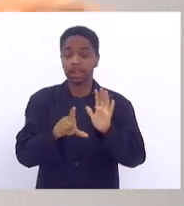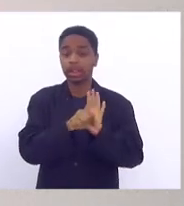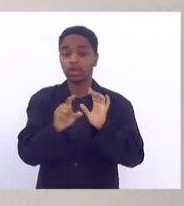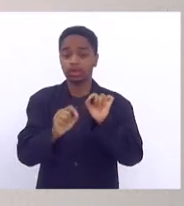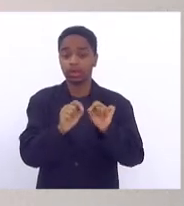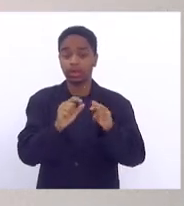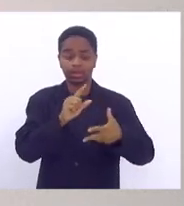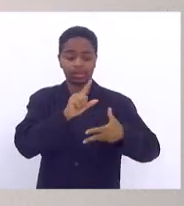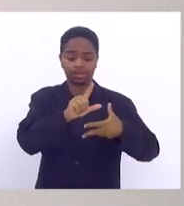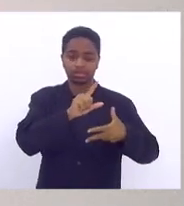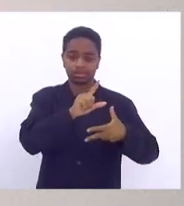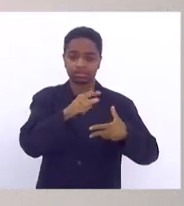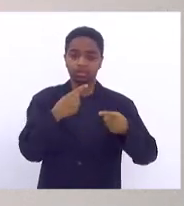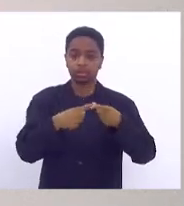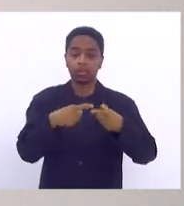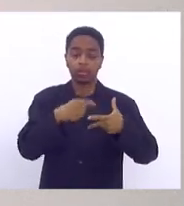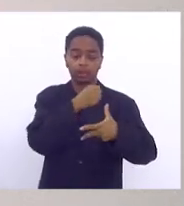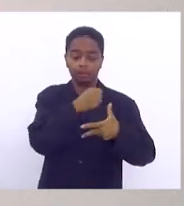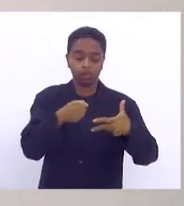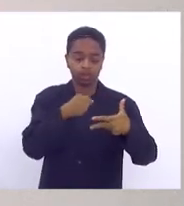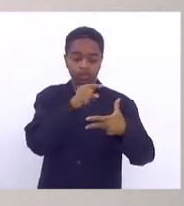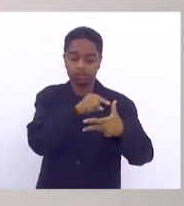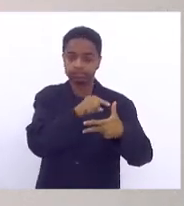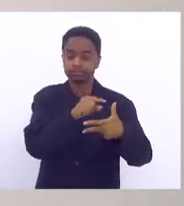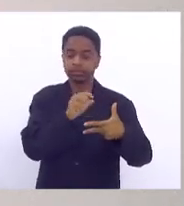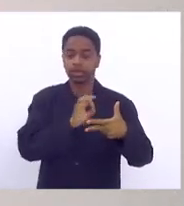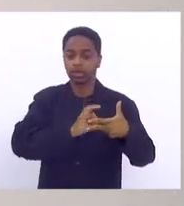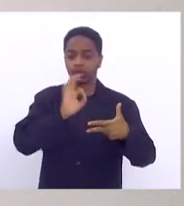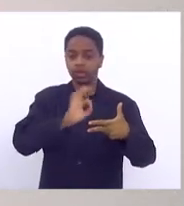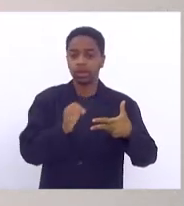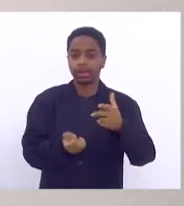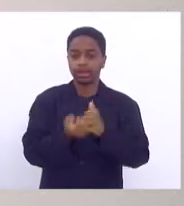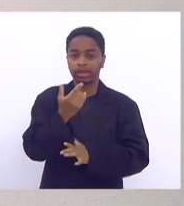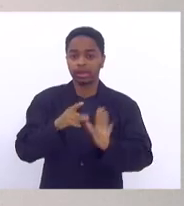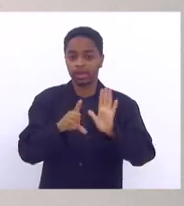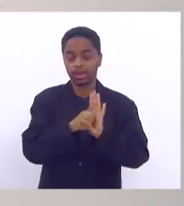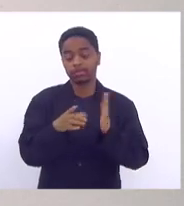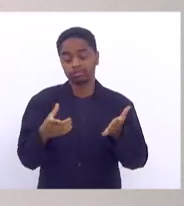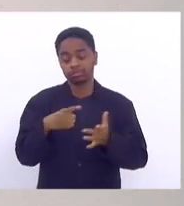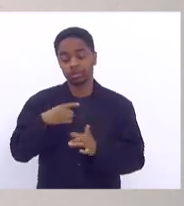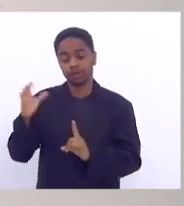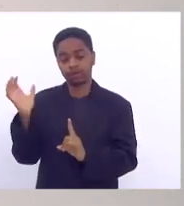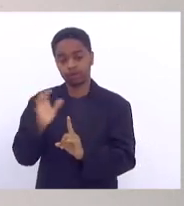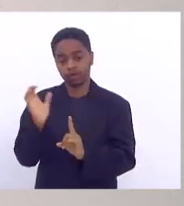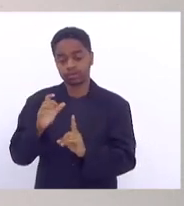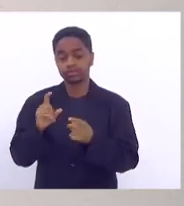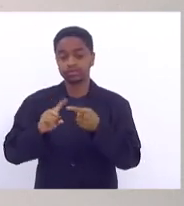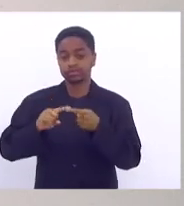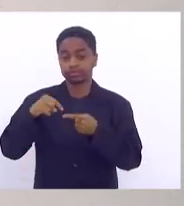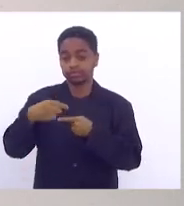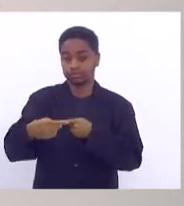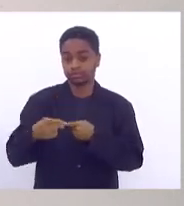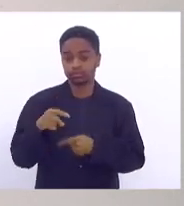poder que elabora a lei né então a influência foi muito grande e aí nós